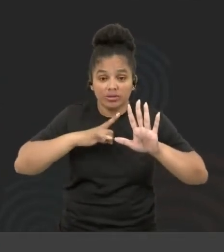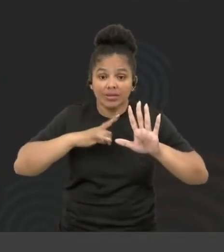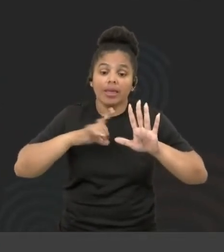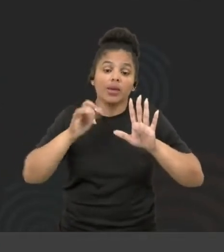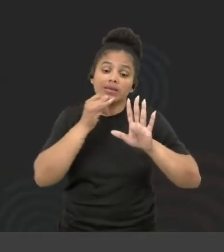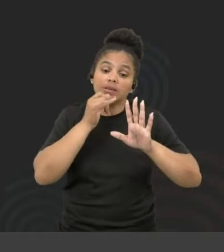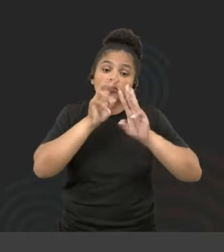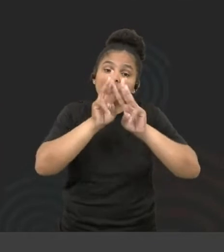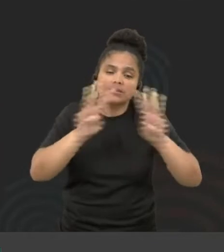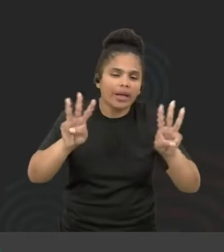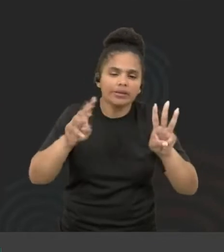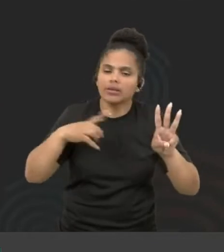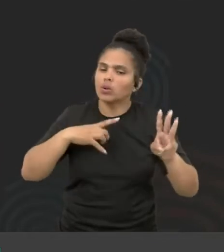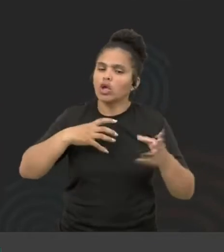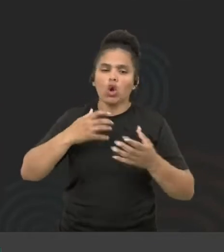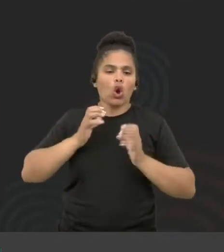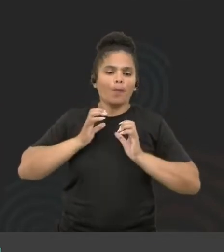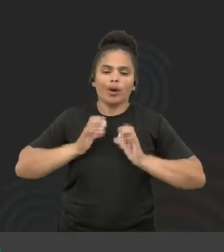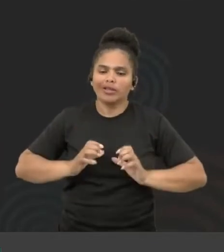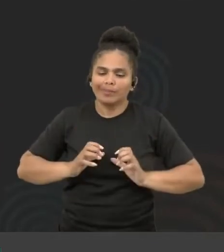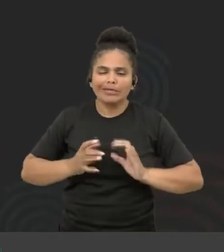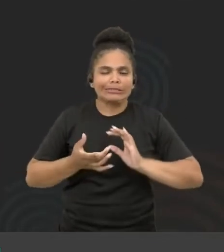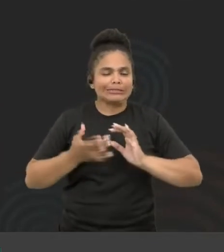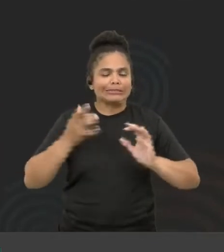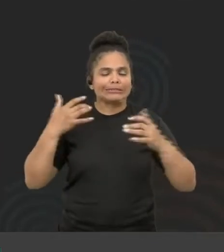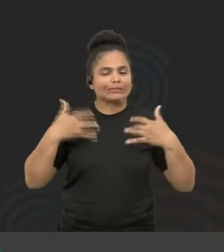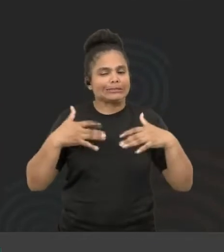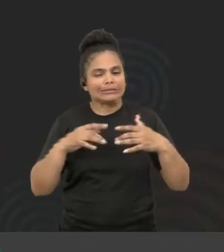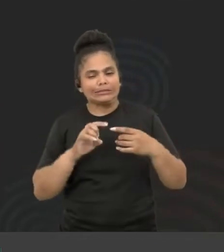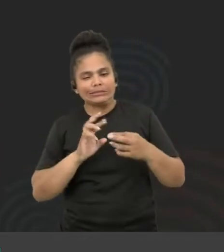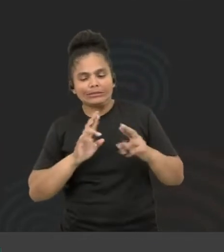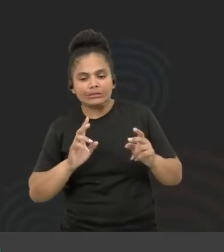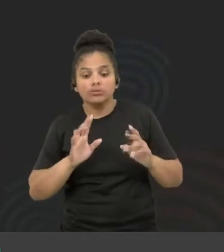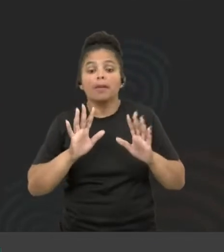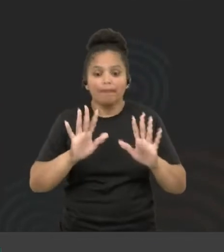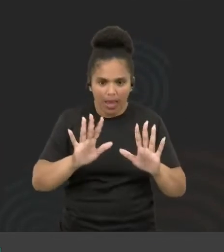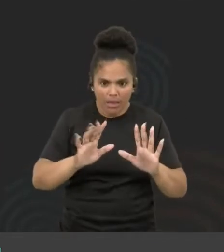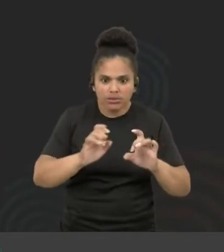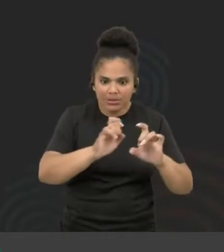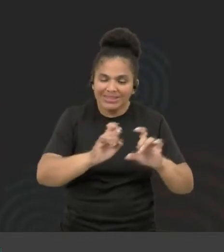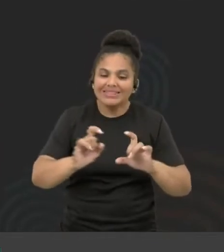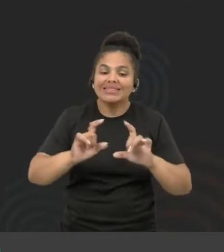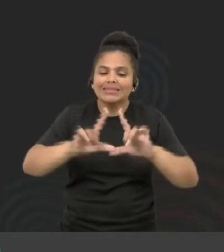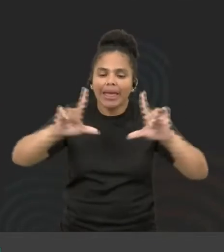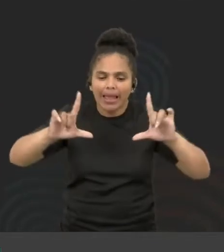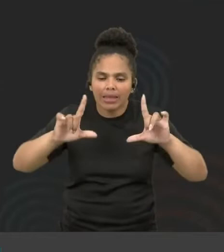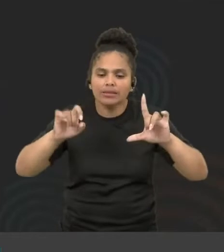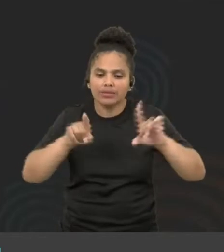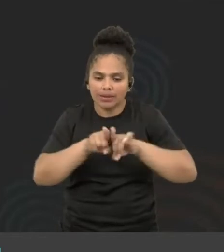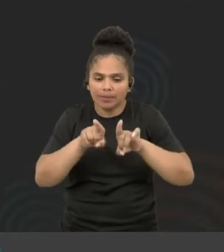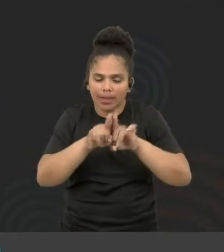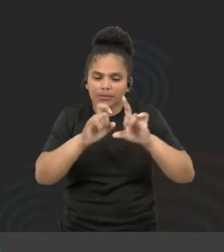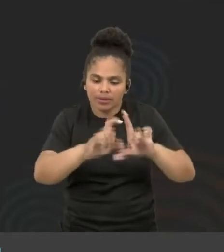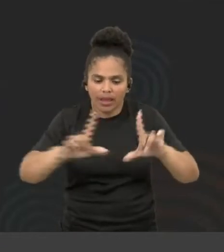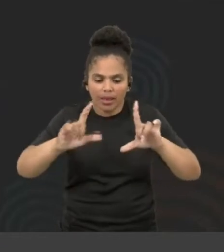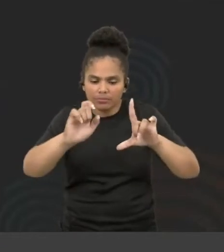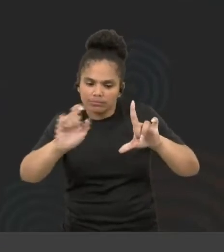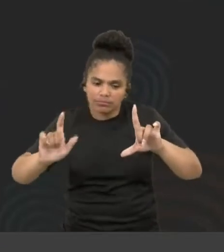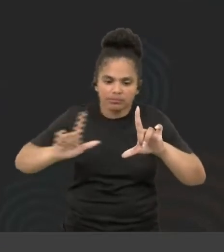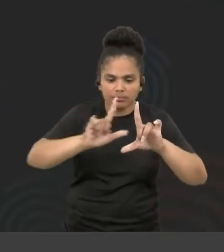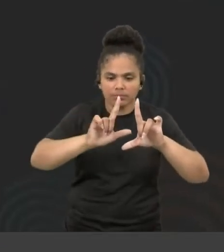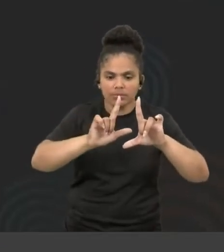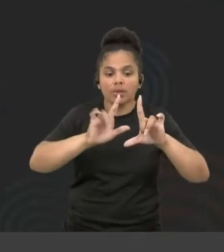comportam adequadamente, que às vezes você tem conteúdo que se sobrepõe. Inclusive fazer testes em smartphones, verificar